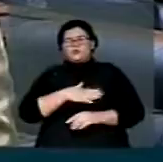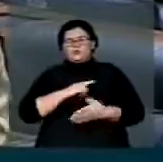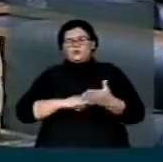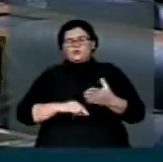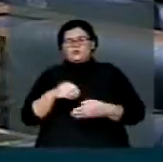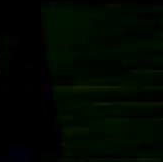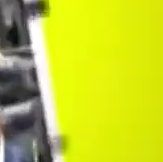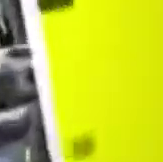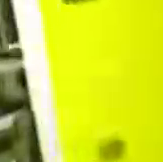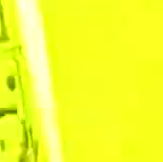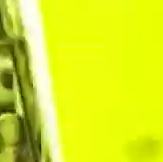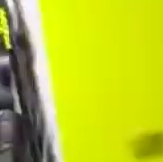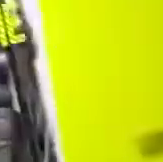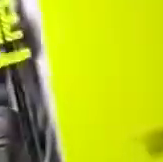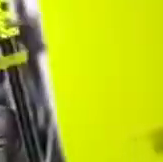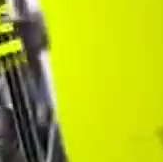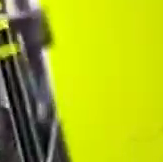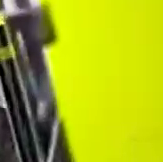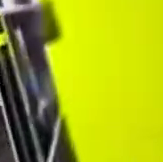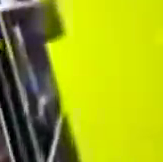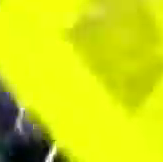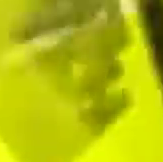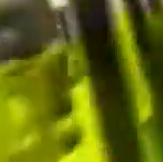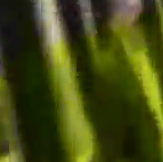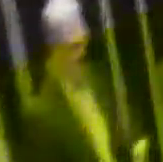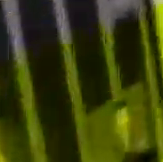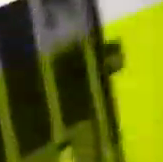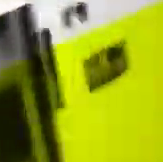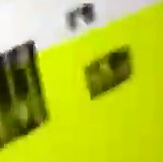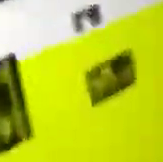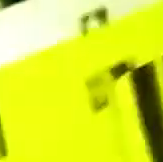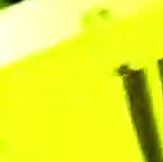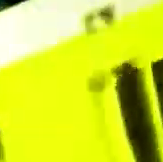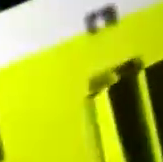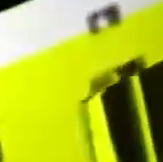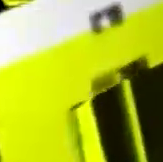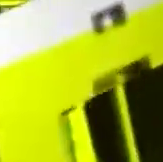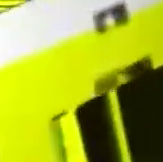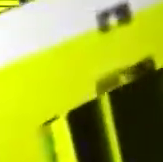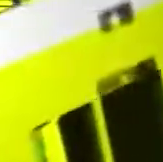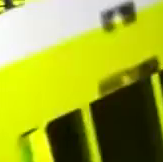obrigado. Que não que sejam menos importantes.